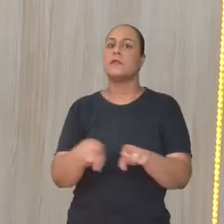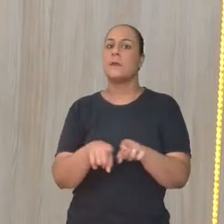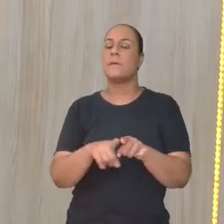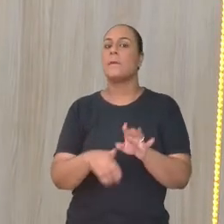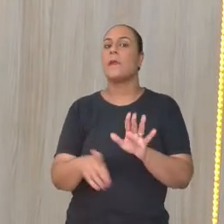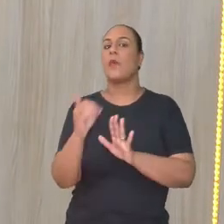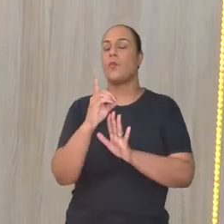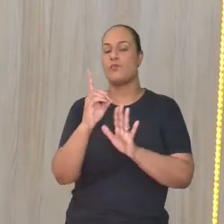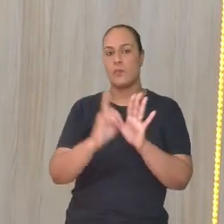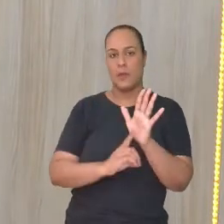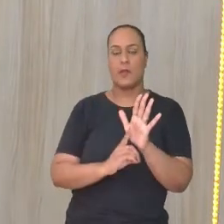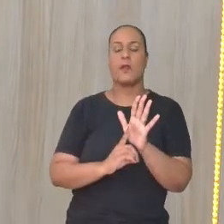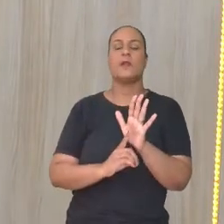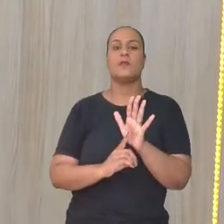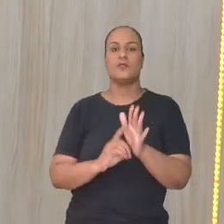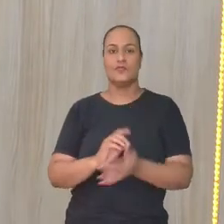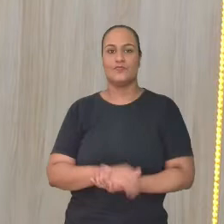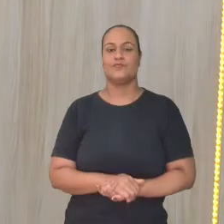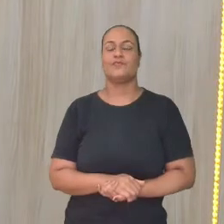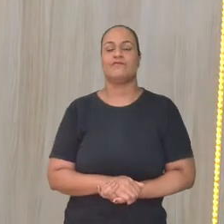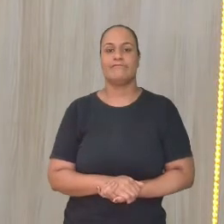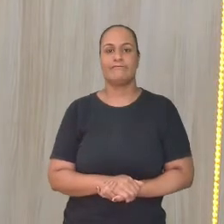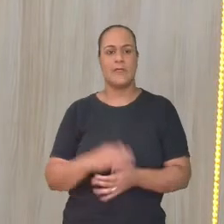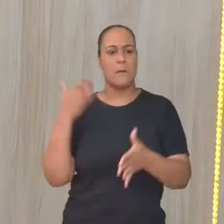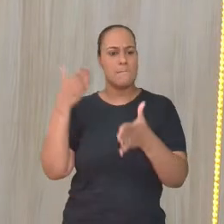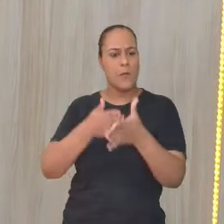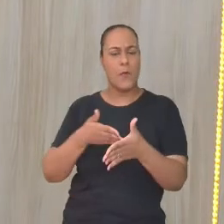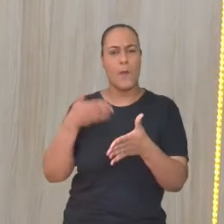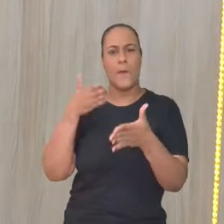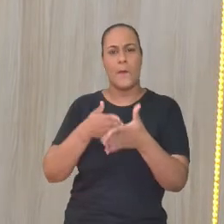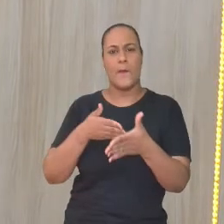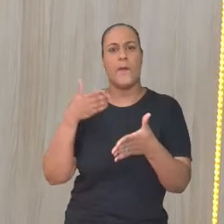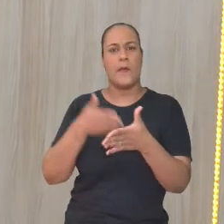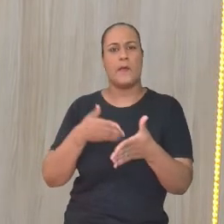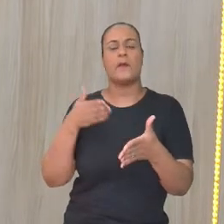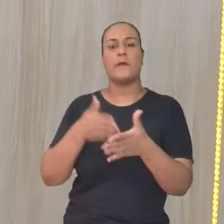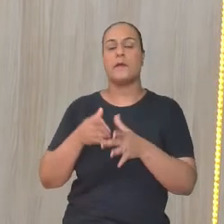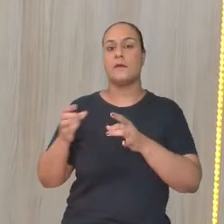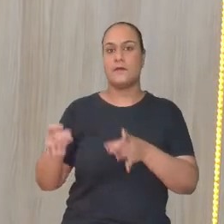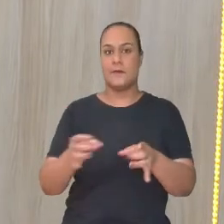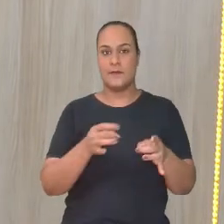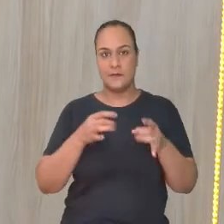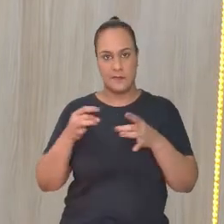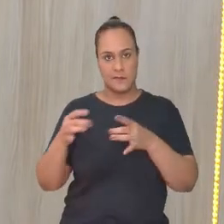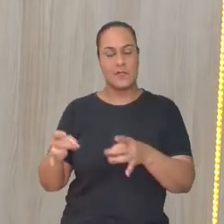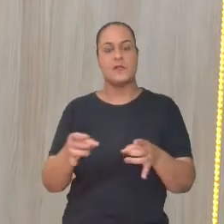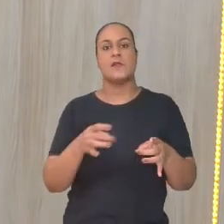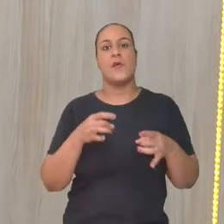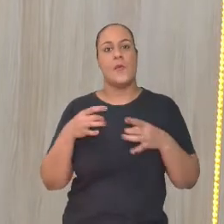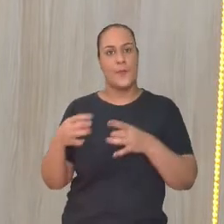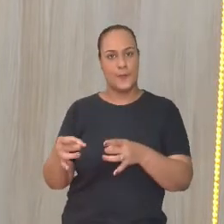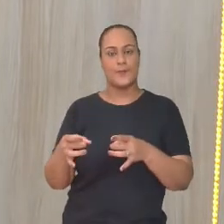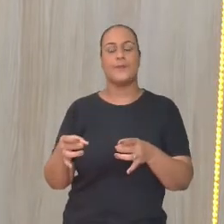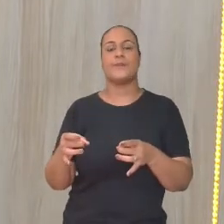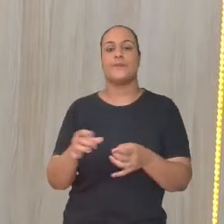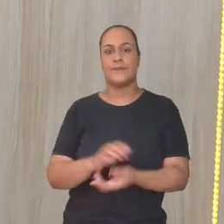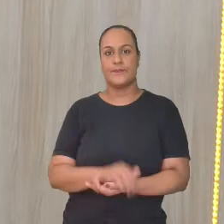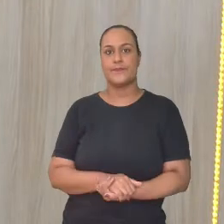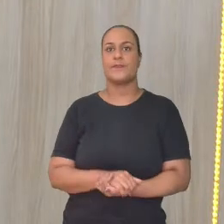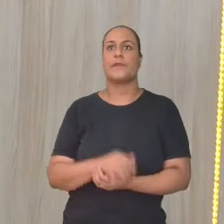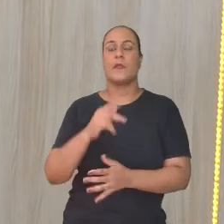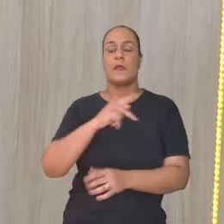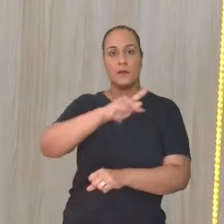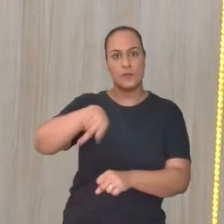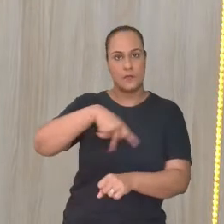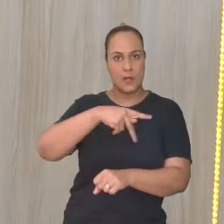lá de Napoleão de bloquear, né, o comércio, a comercialização daqueles